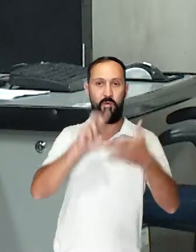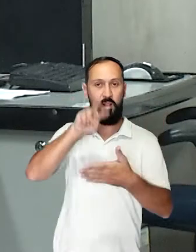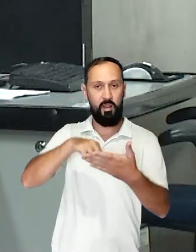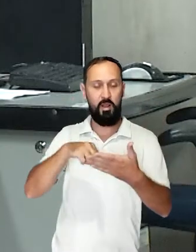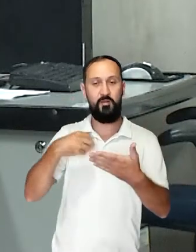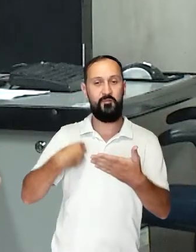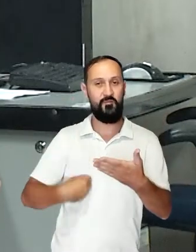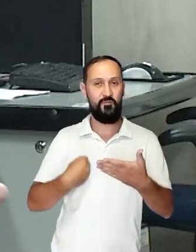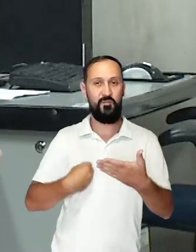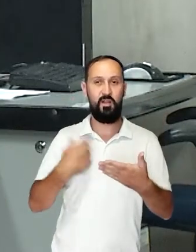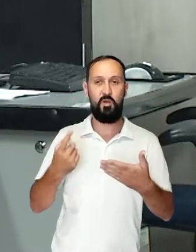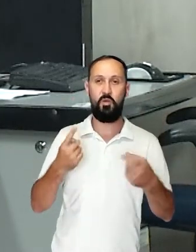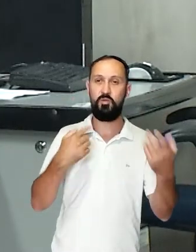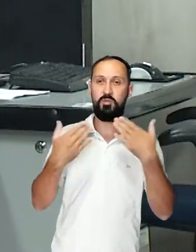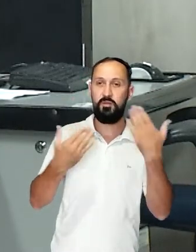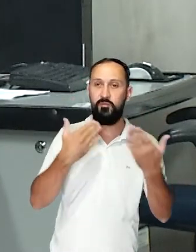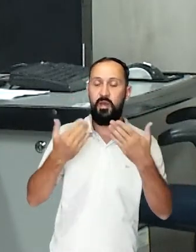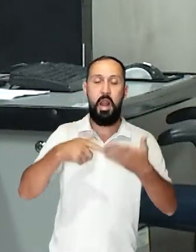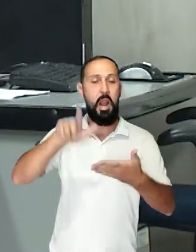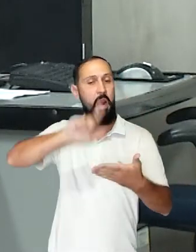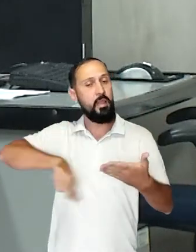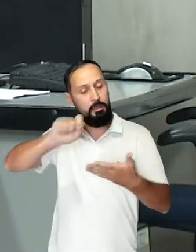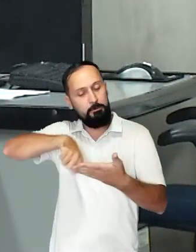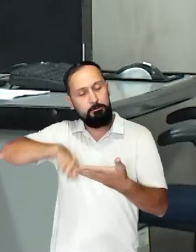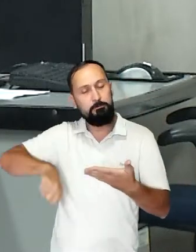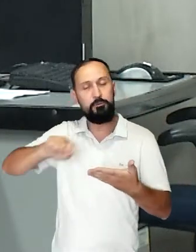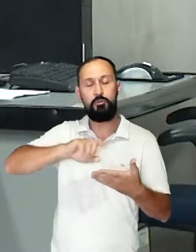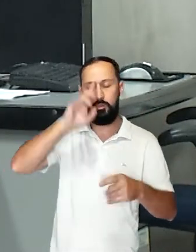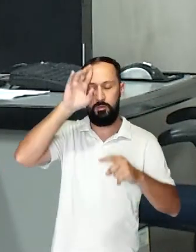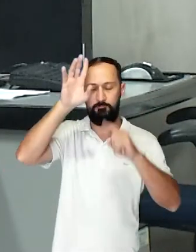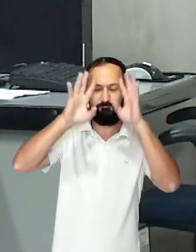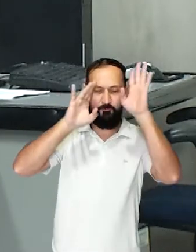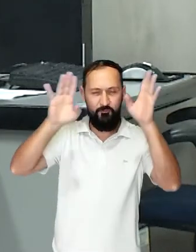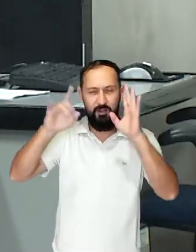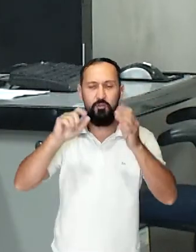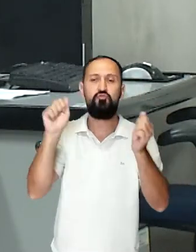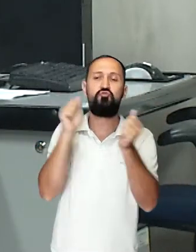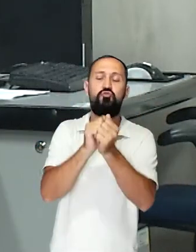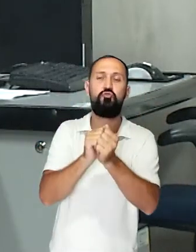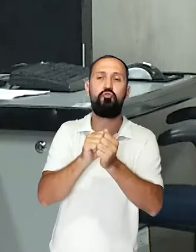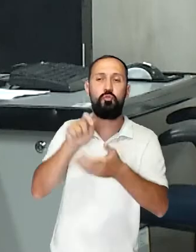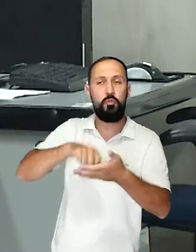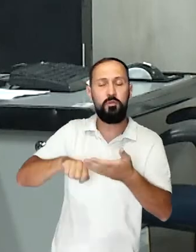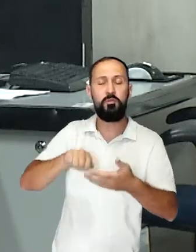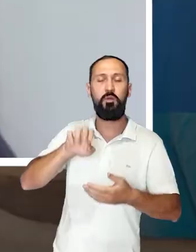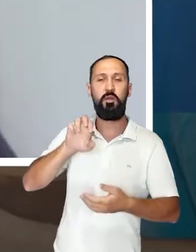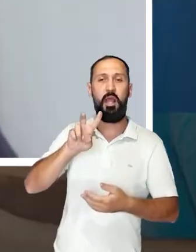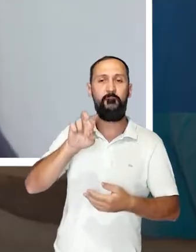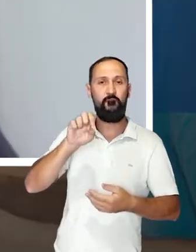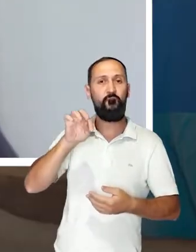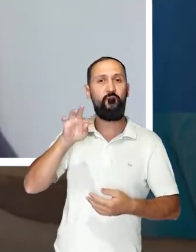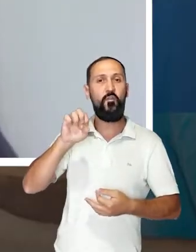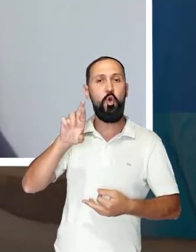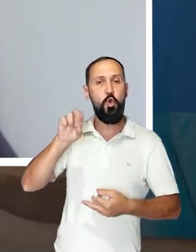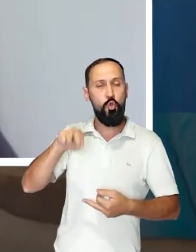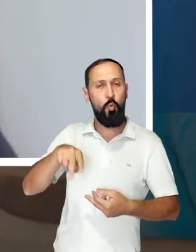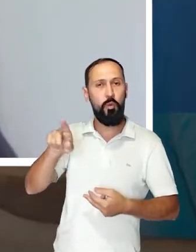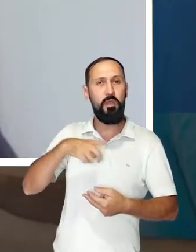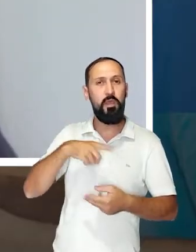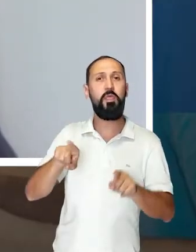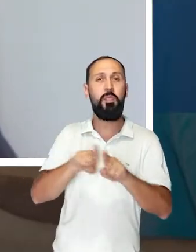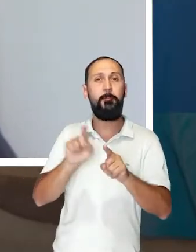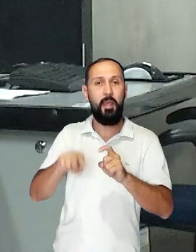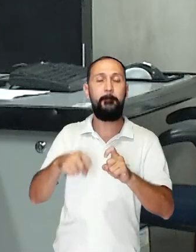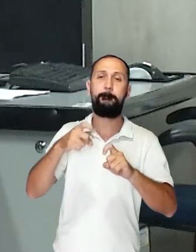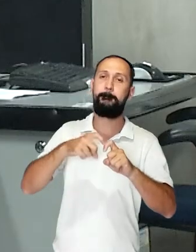O Ler é Viver está de volta, debatendo literatura fantástica com o escritor Everton Carvalho, que também é médico,